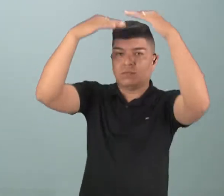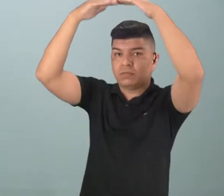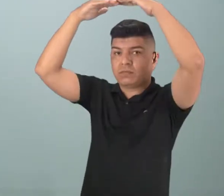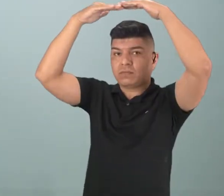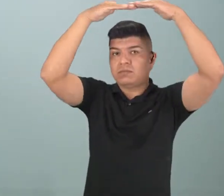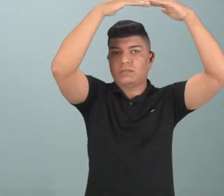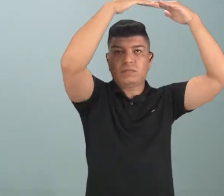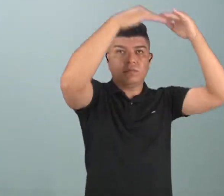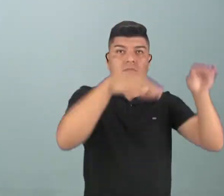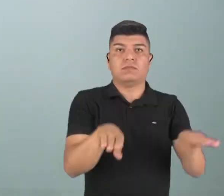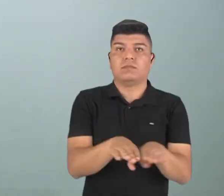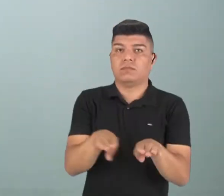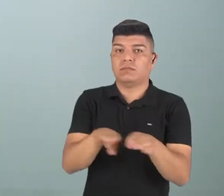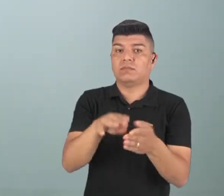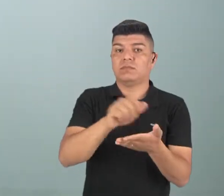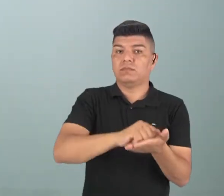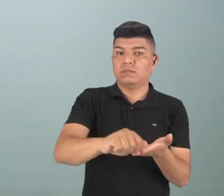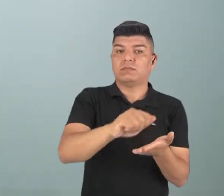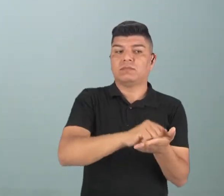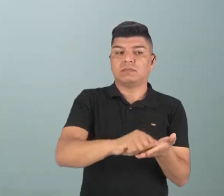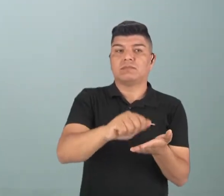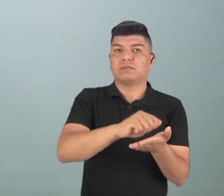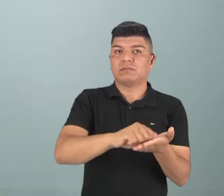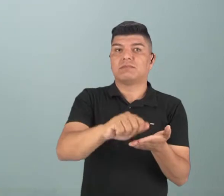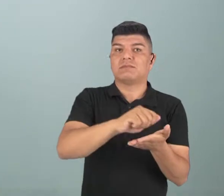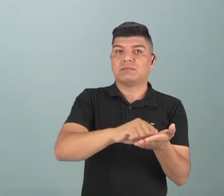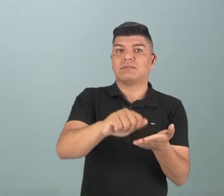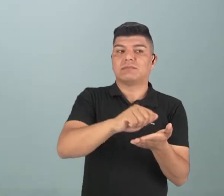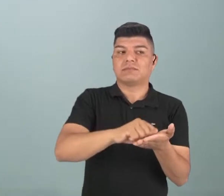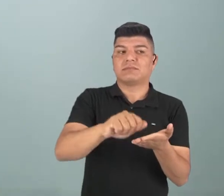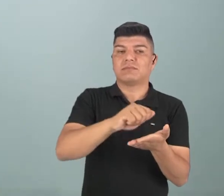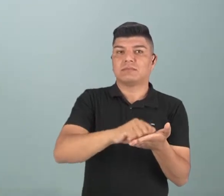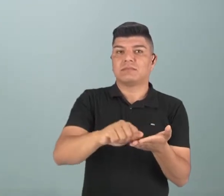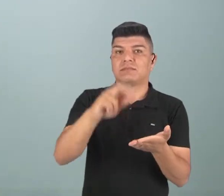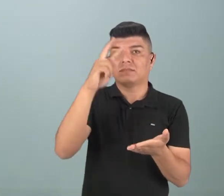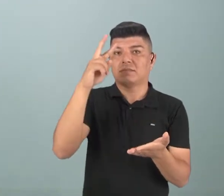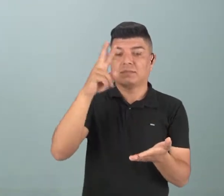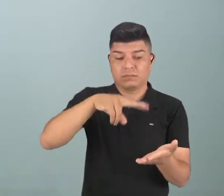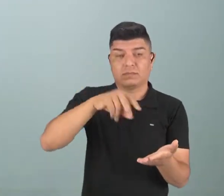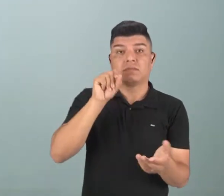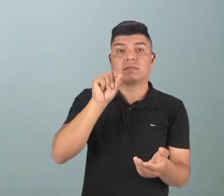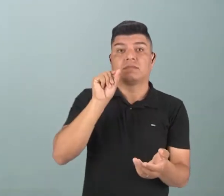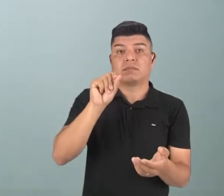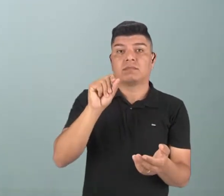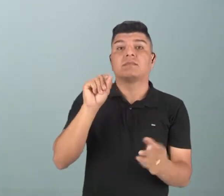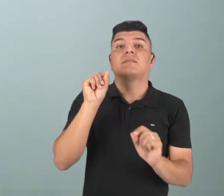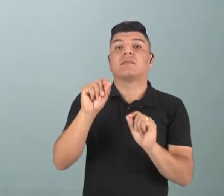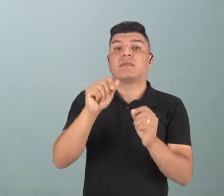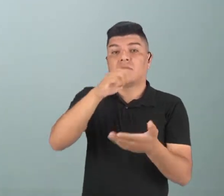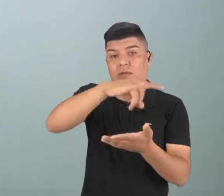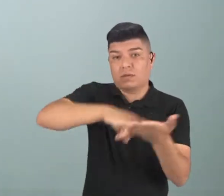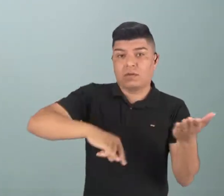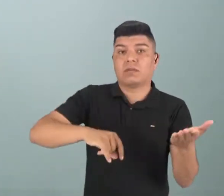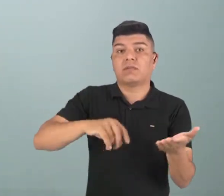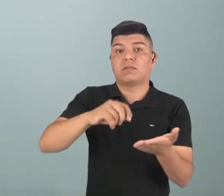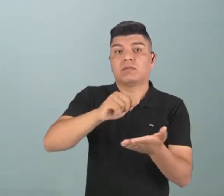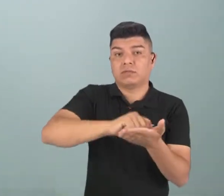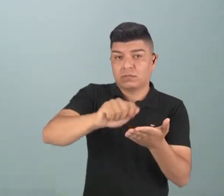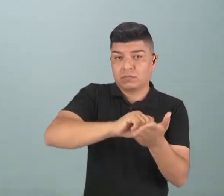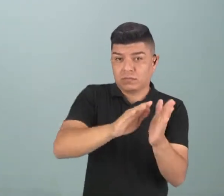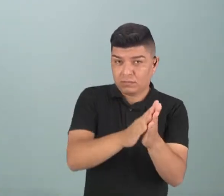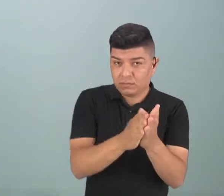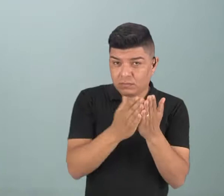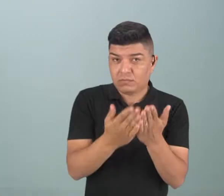até mesmo os escritores, os estudiosos, né, aqueles que vão fazer os tratados, escrever os livros sobre